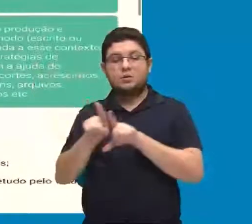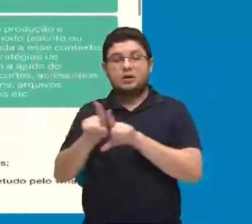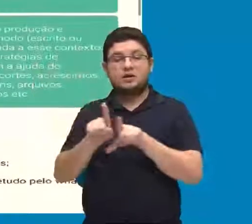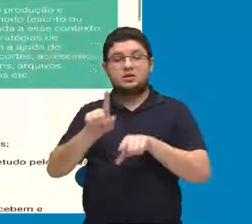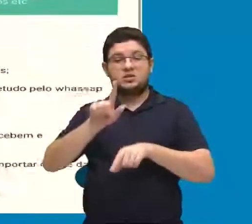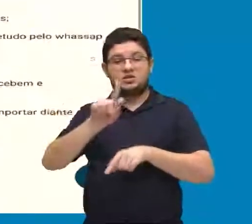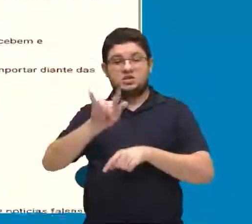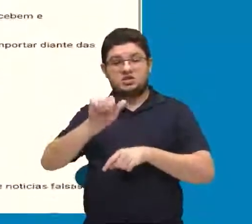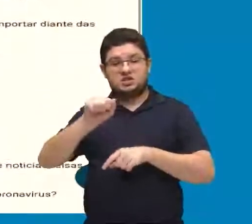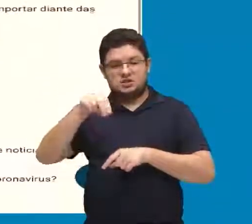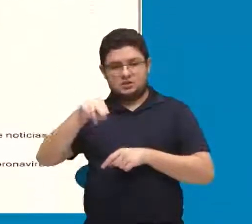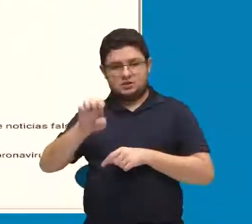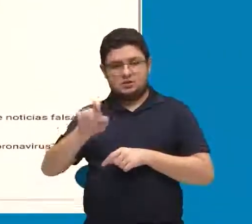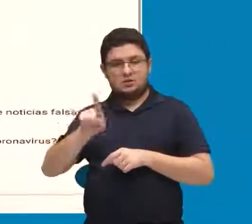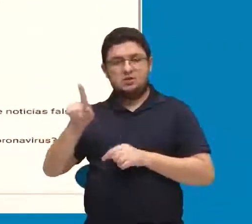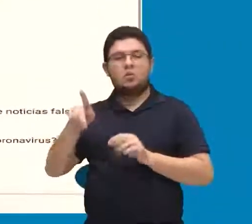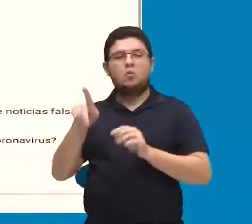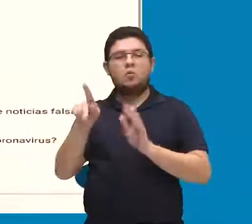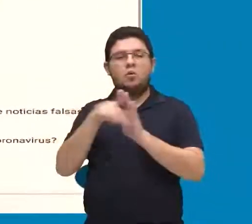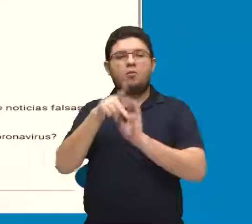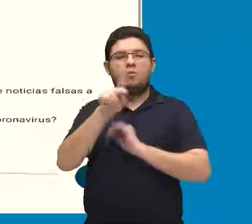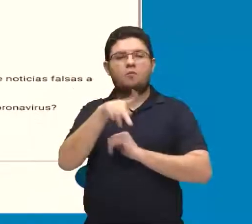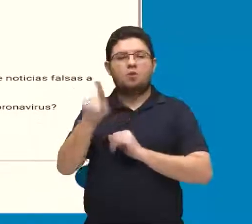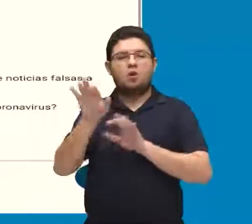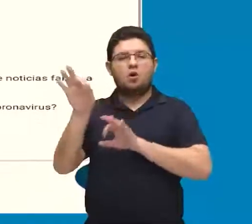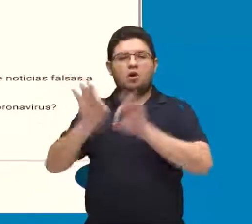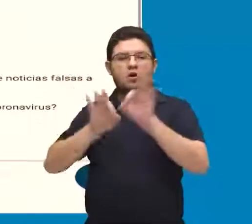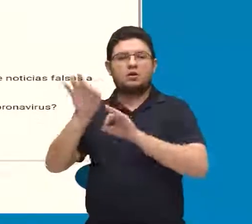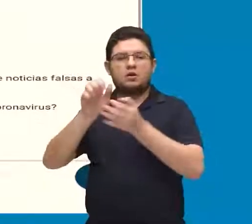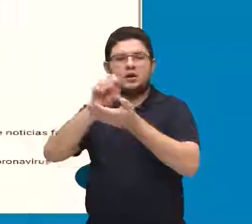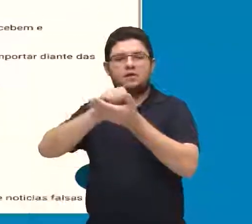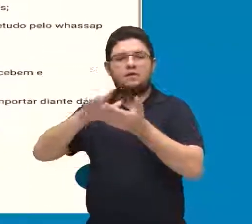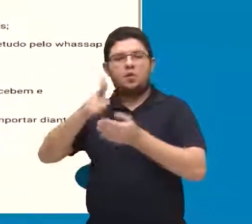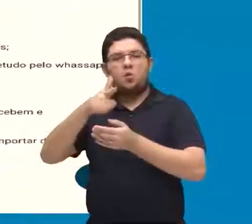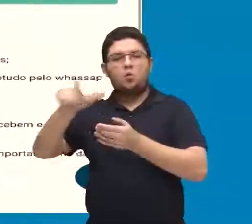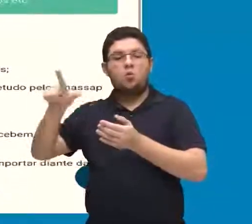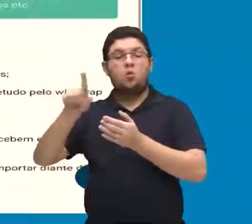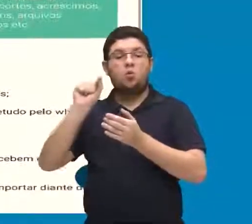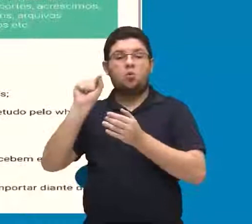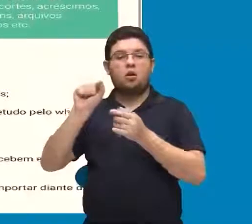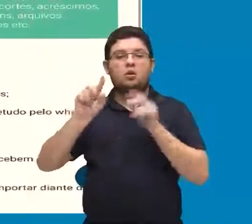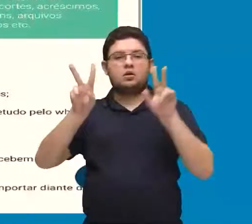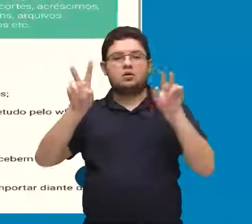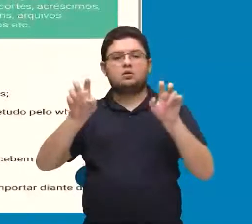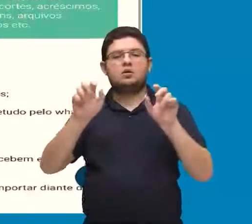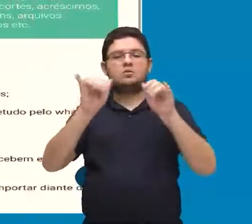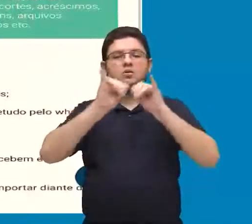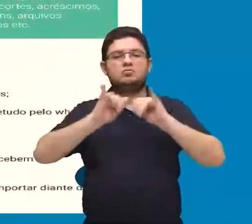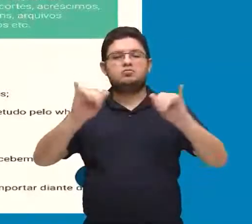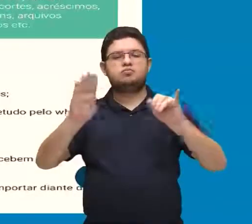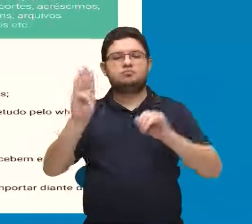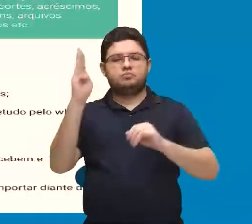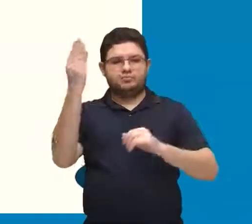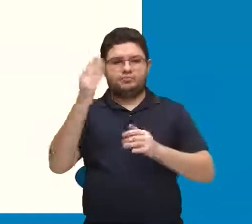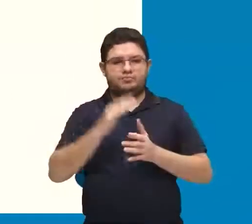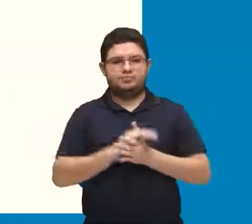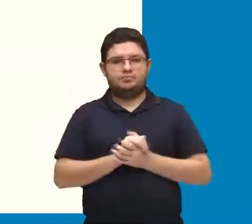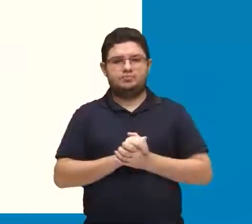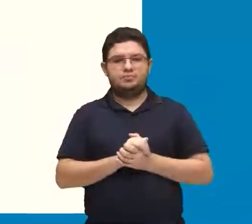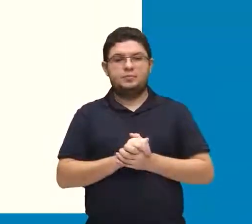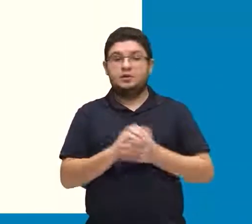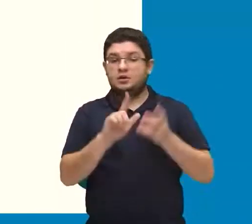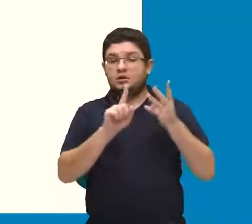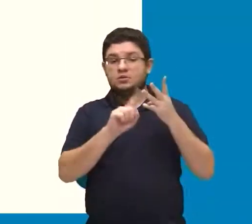aí outras atividades para vocês fazerem em relação a fake news, tá? E como são 3, olha